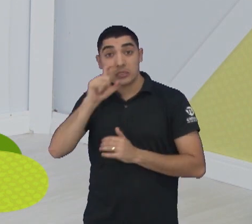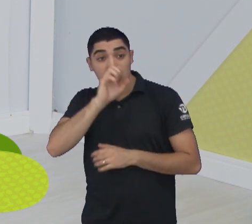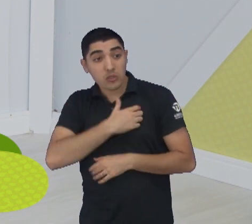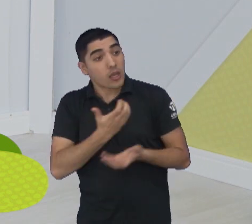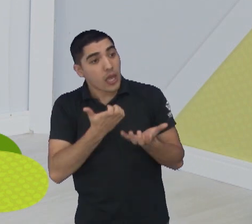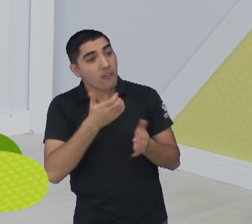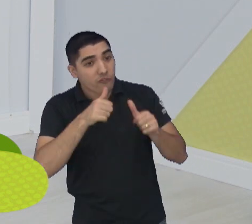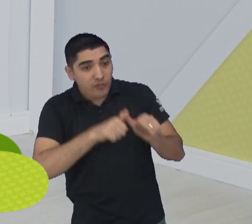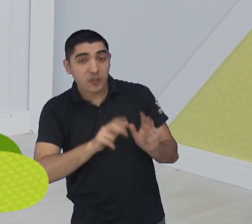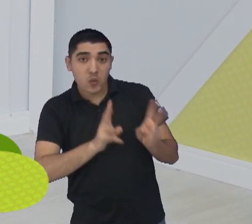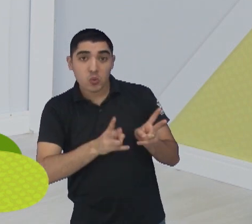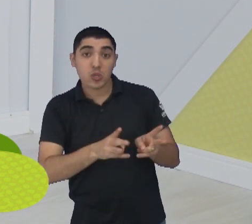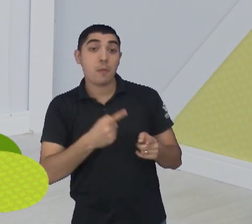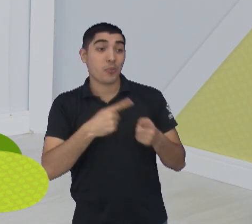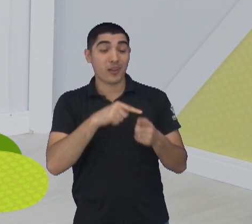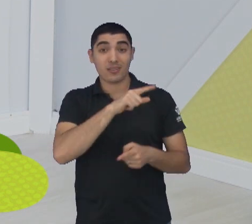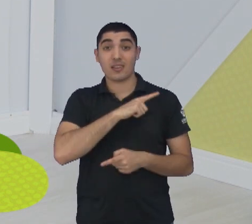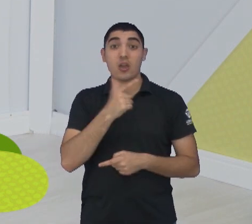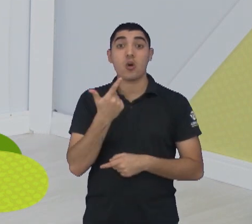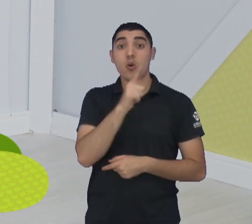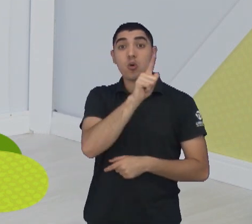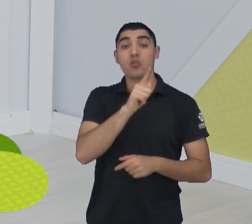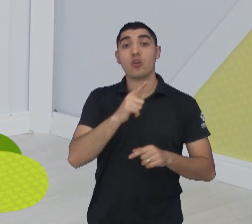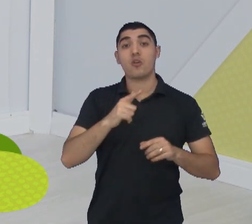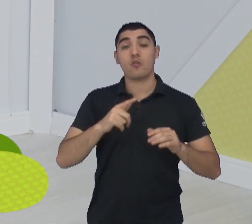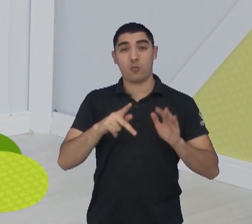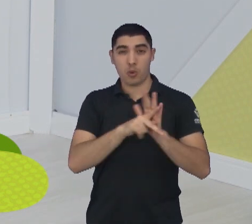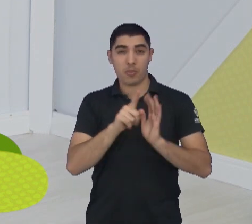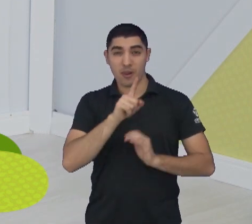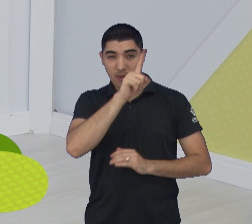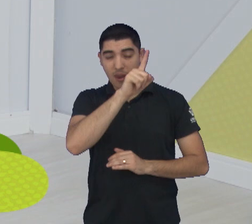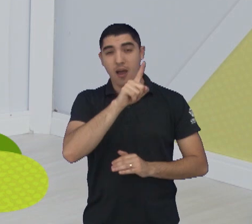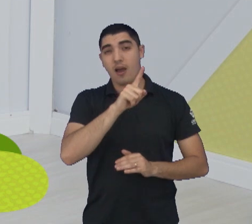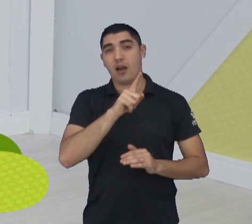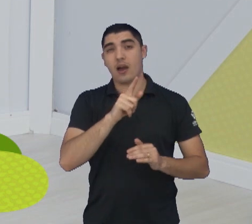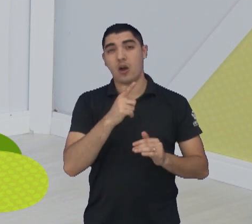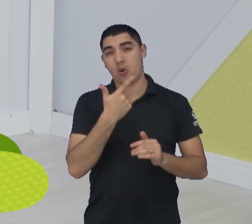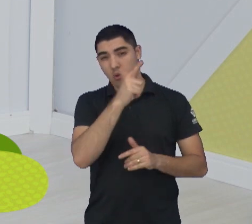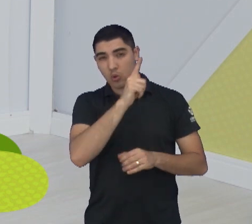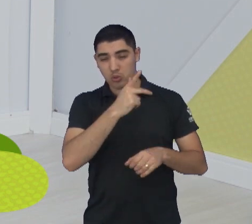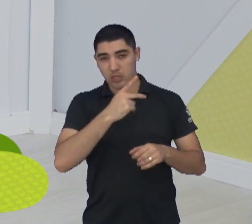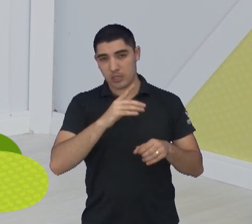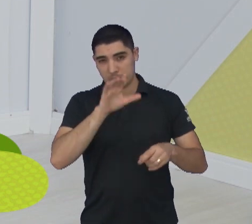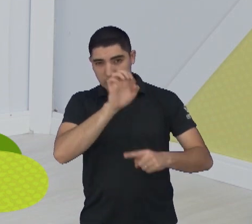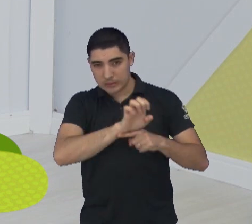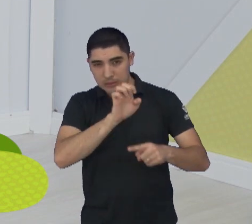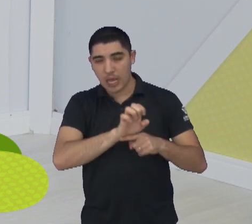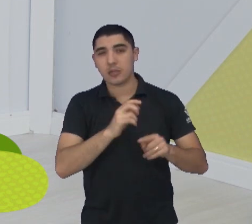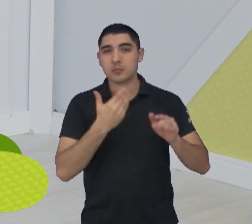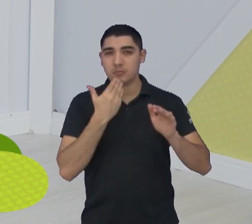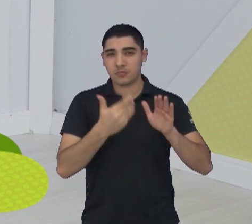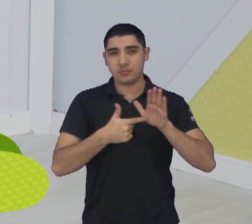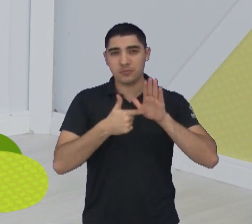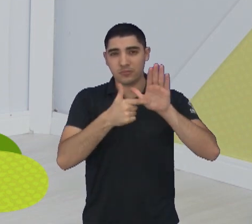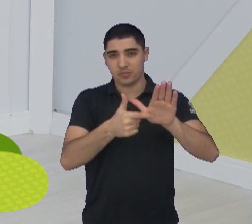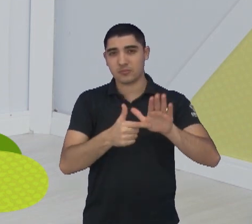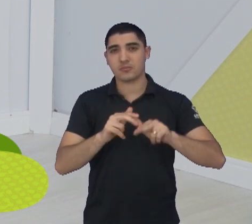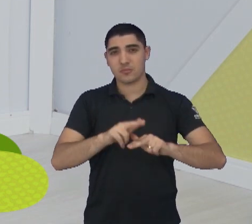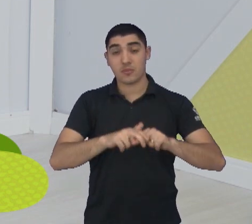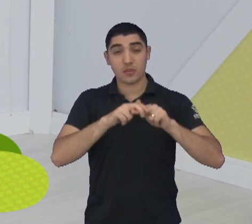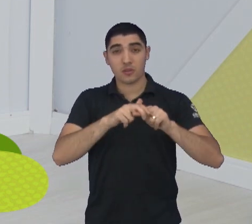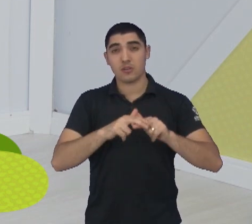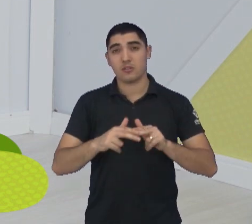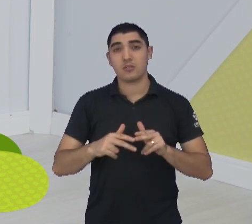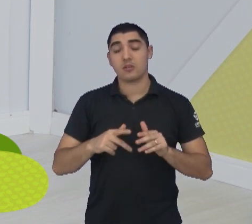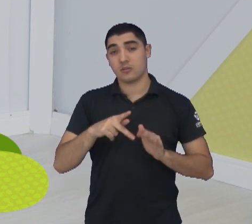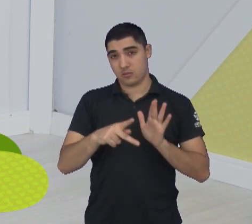pediu para ser liberado porque ele tem uma boa proposta do futebol alagoano. Ele deve ir para o futebol alagoano, não se sabe o time, mas claro que a